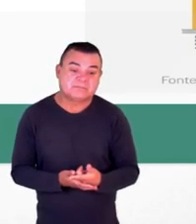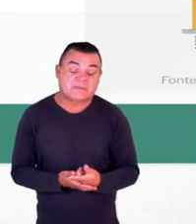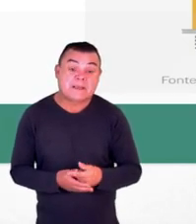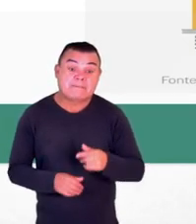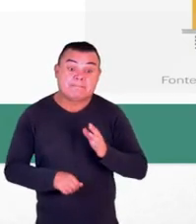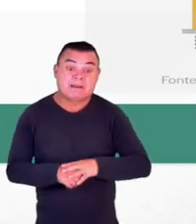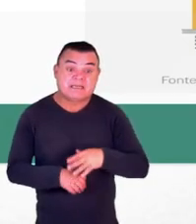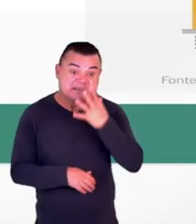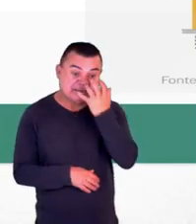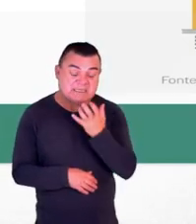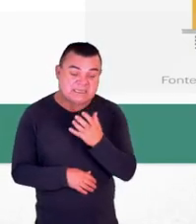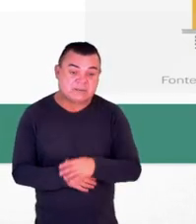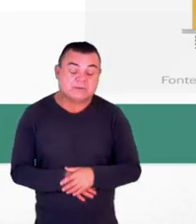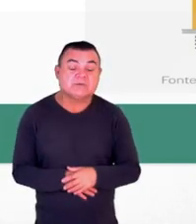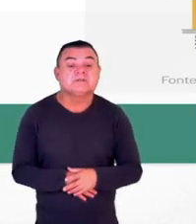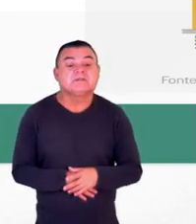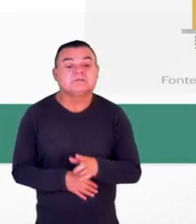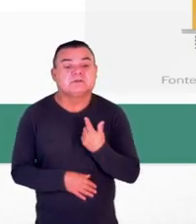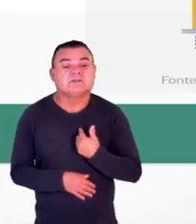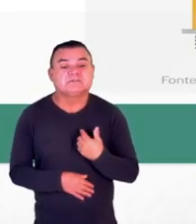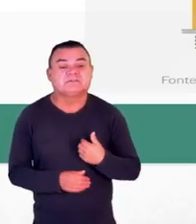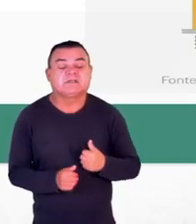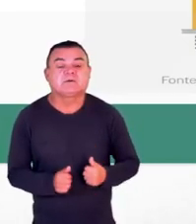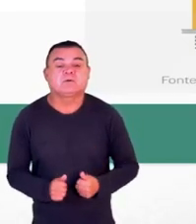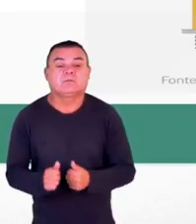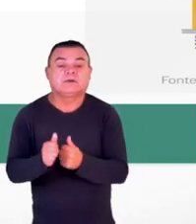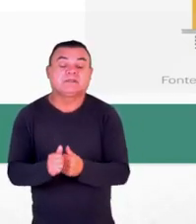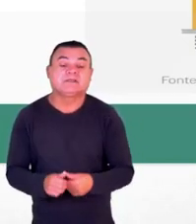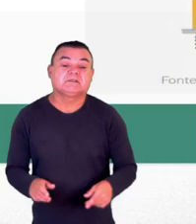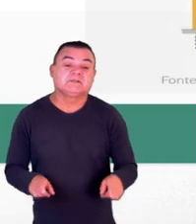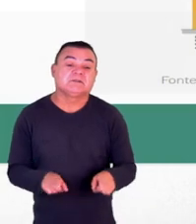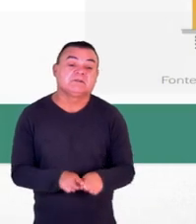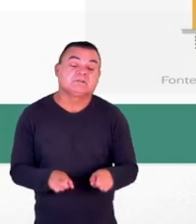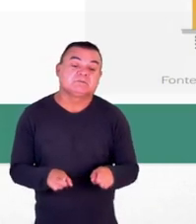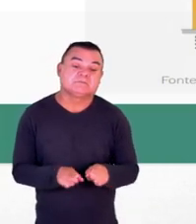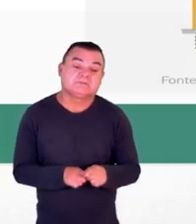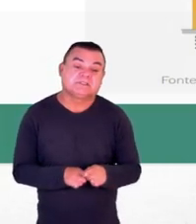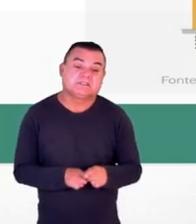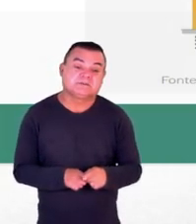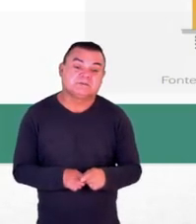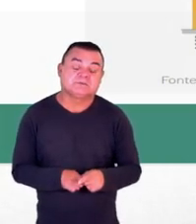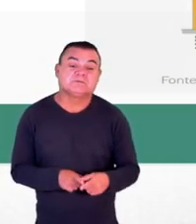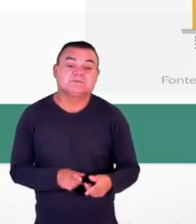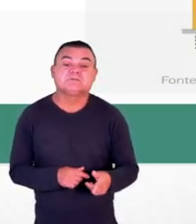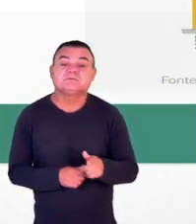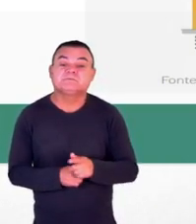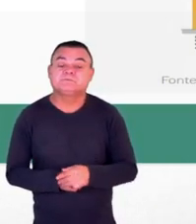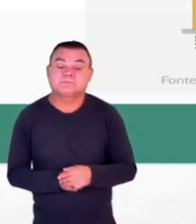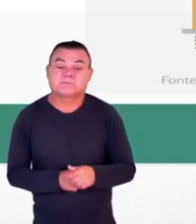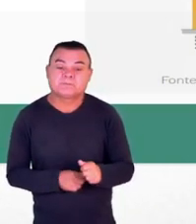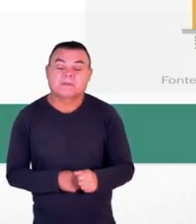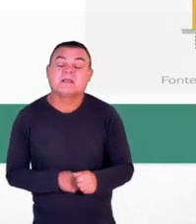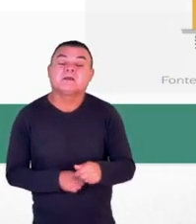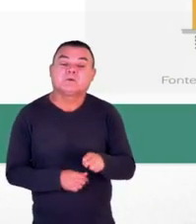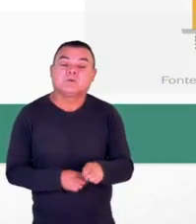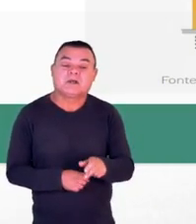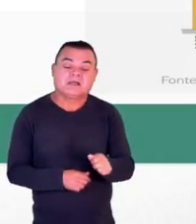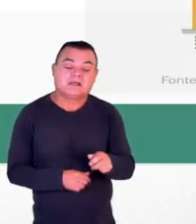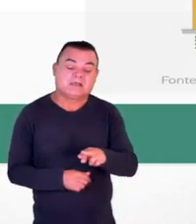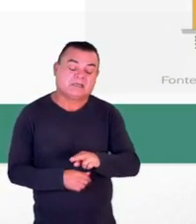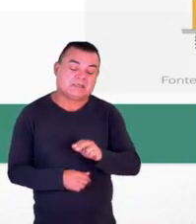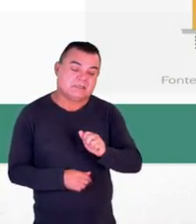grave ainda a gente que acompanha muito de perto a situação aí dos Guarani caioá a gente vê e não só lá mas em vários outros territórios né em